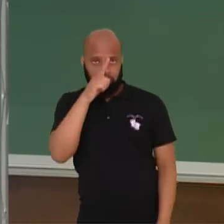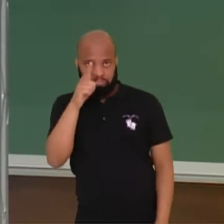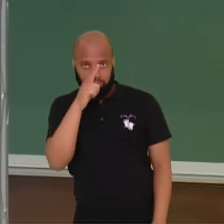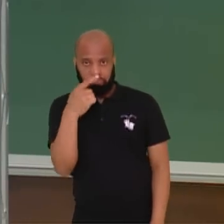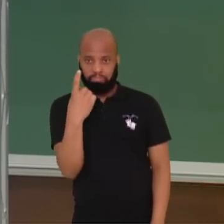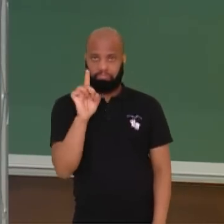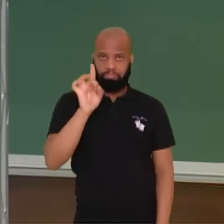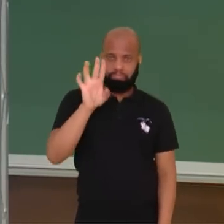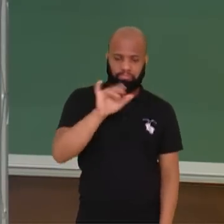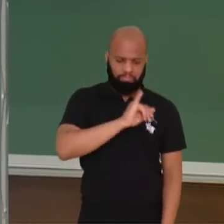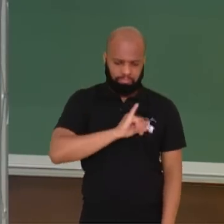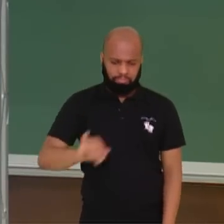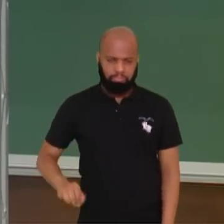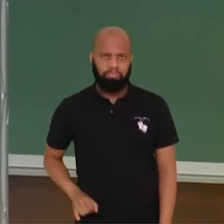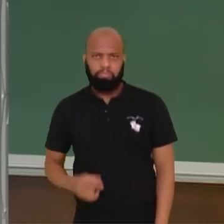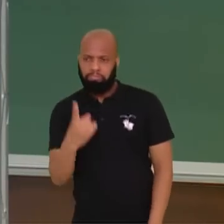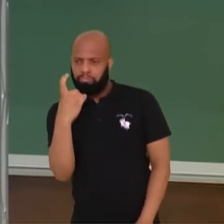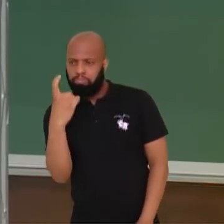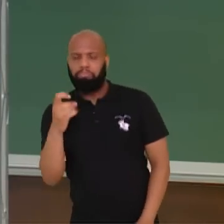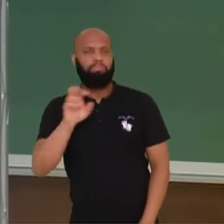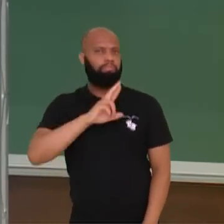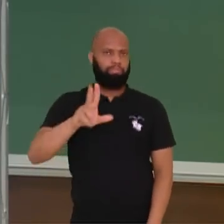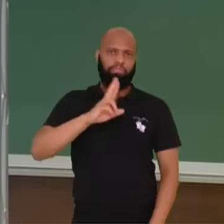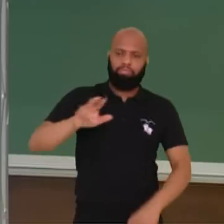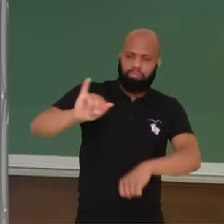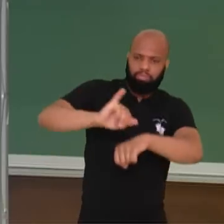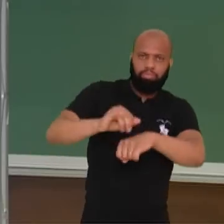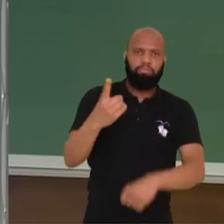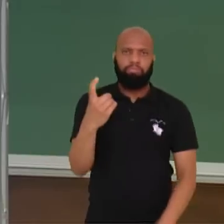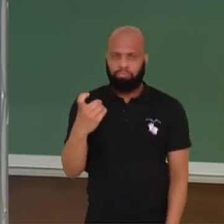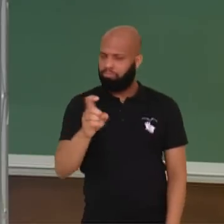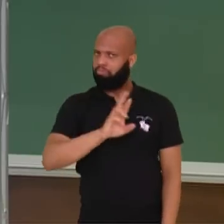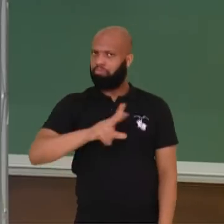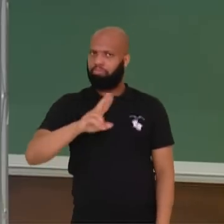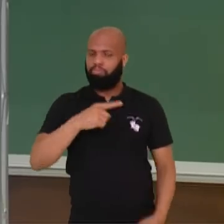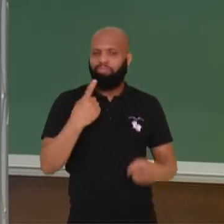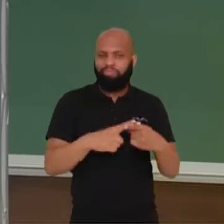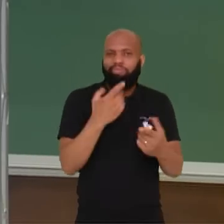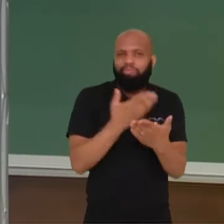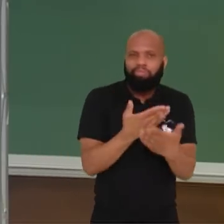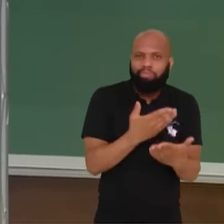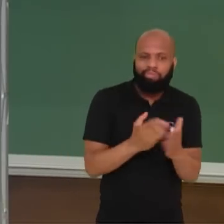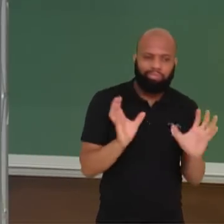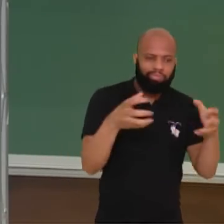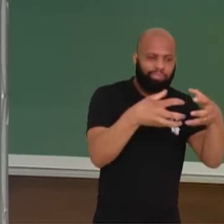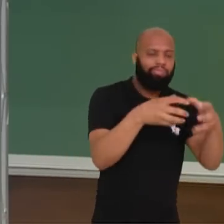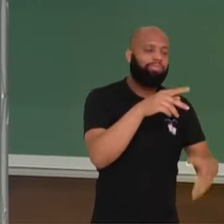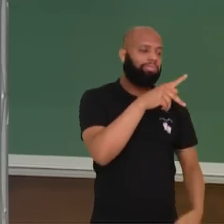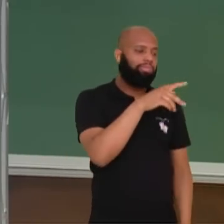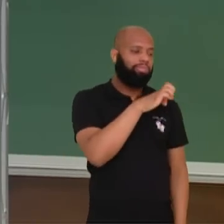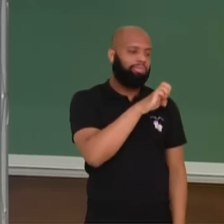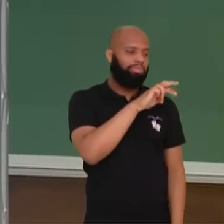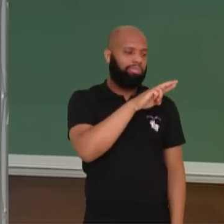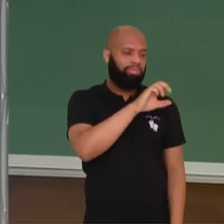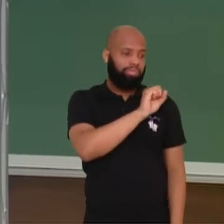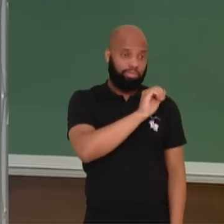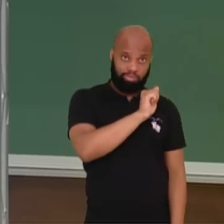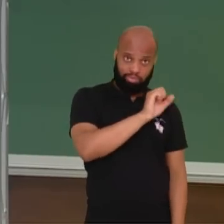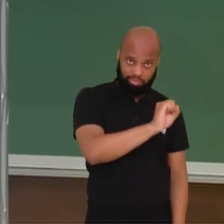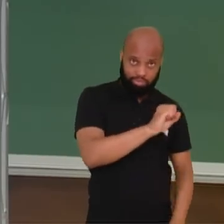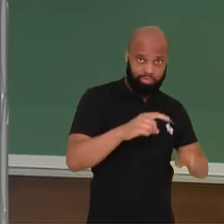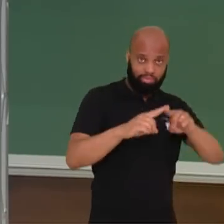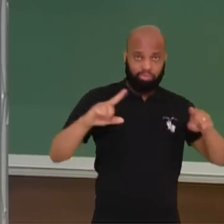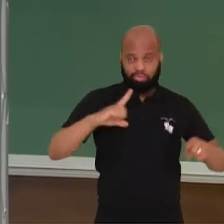um império com capital única, como nós vimos lá nos persas já, né? Estudamos. Cada cidade bastante independente,